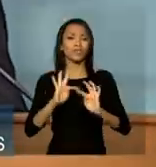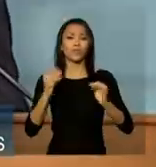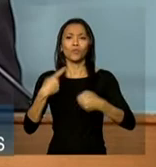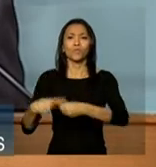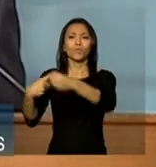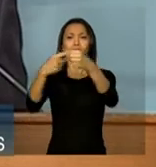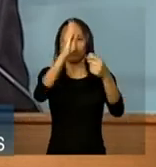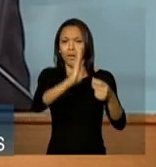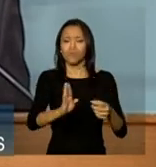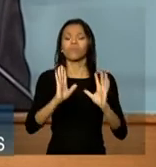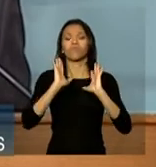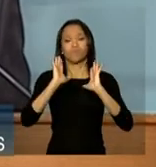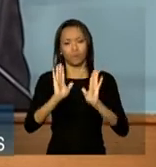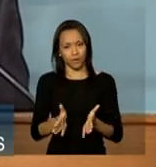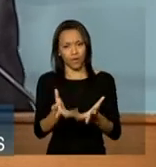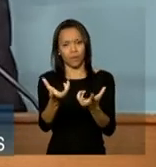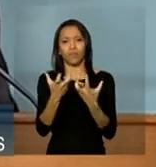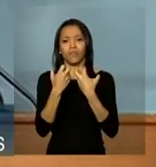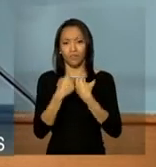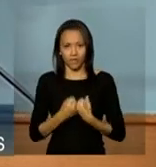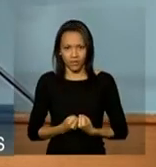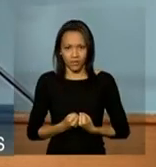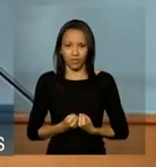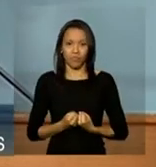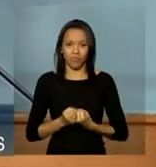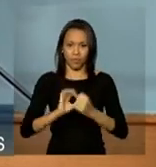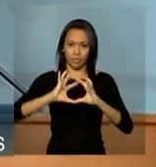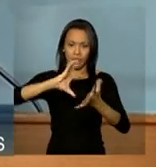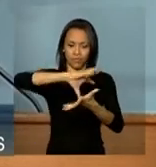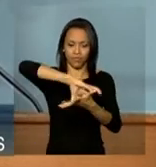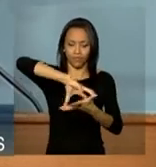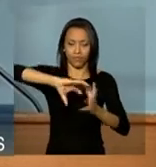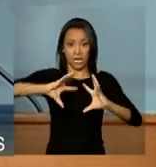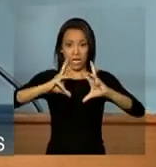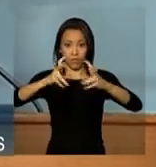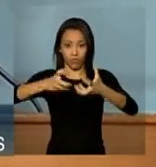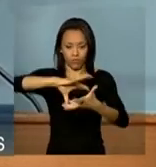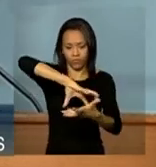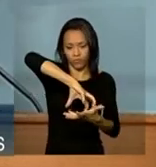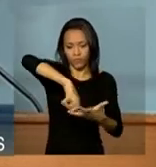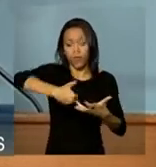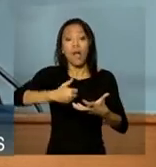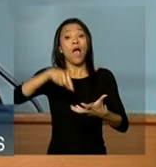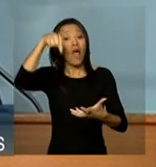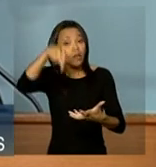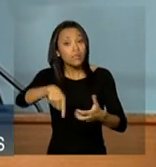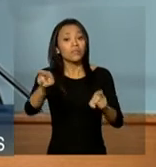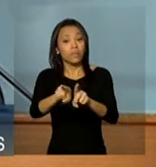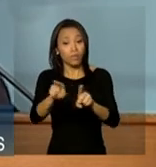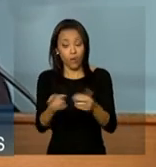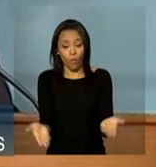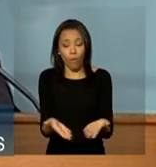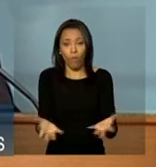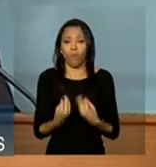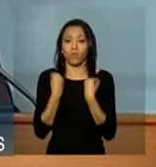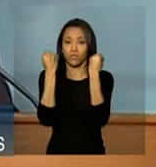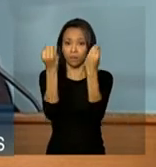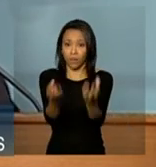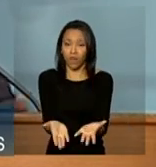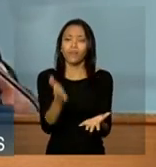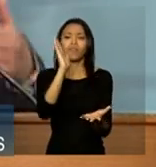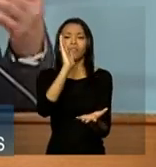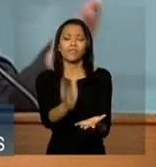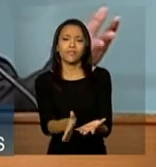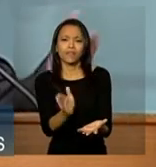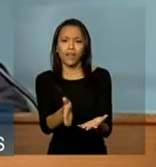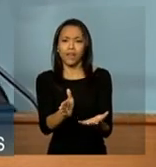já receberam a retroescavadeira. Né? E aqui no Rio Grande do Sul, com a entrega de hoje, nós já teremos,